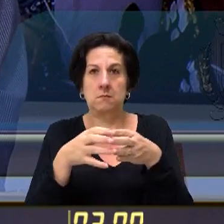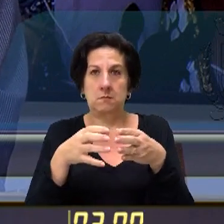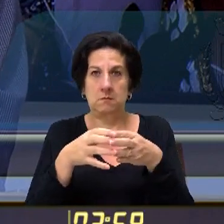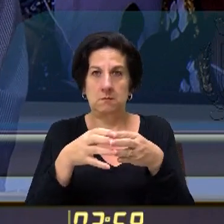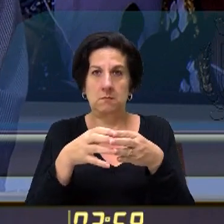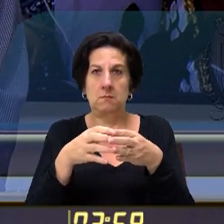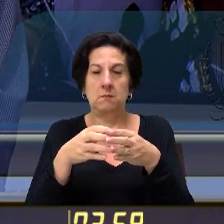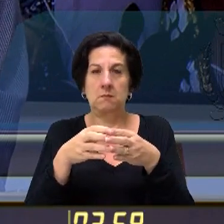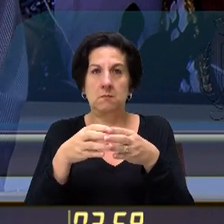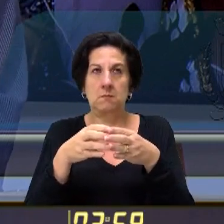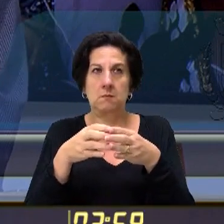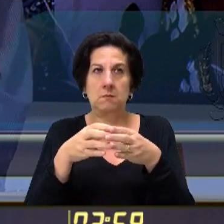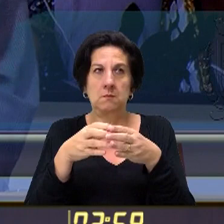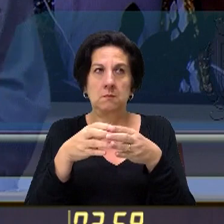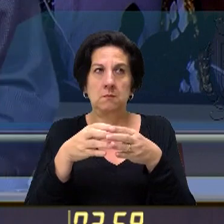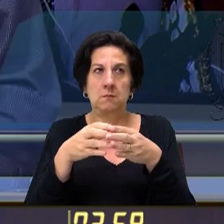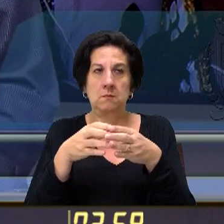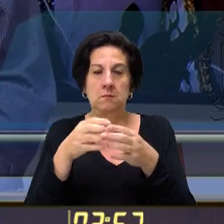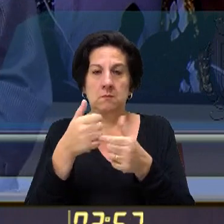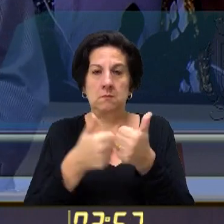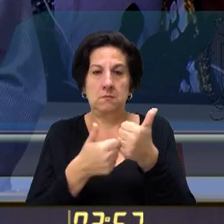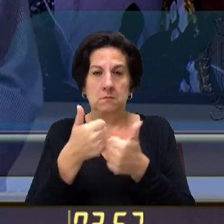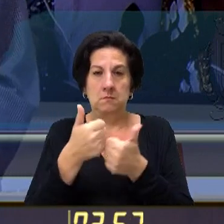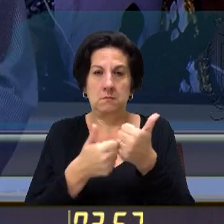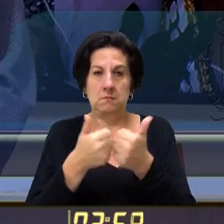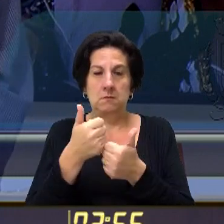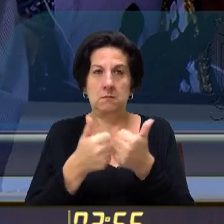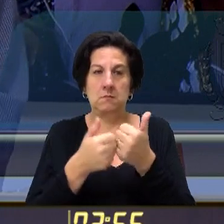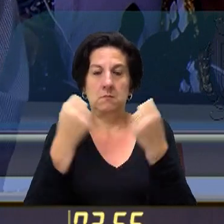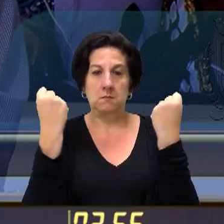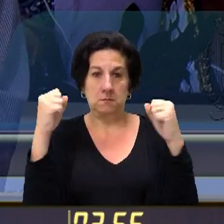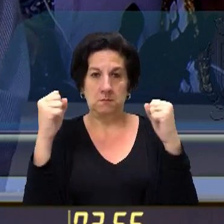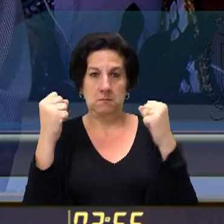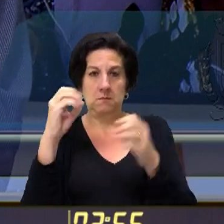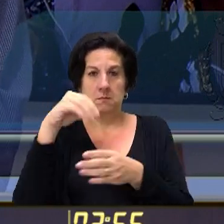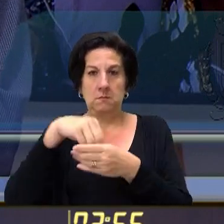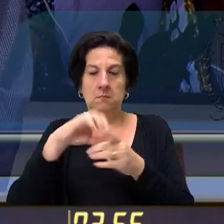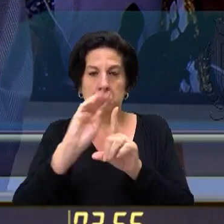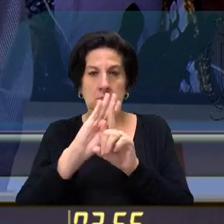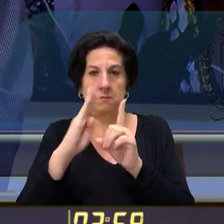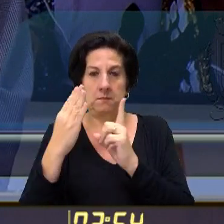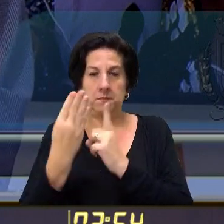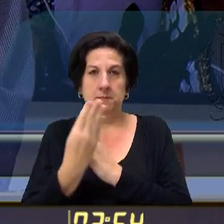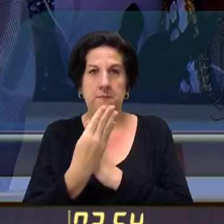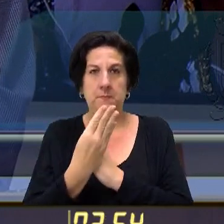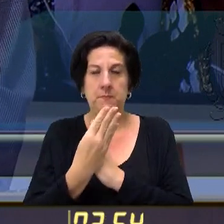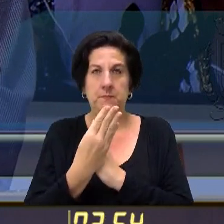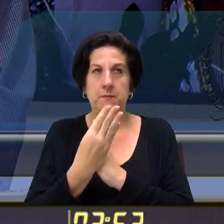FASC, para o futebol e o esporte nos bairros.